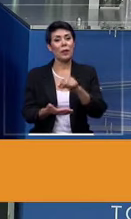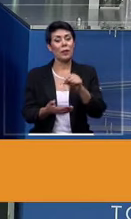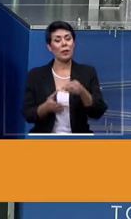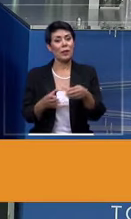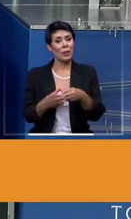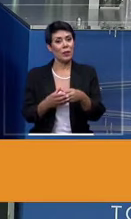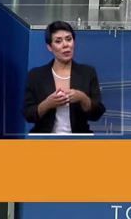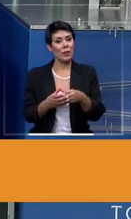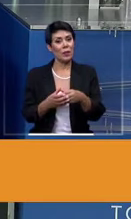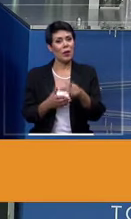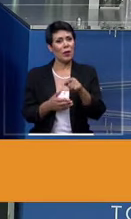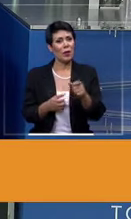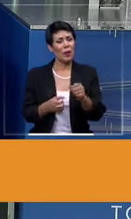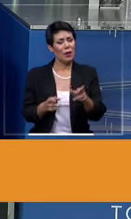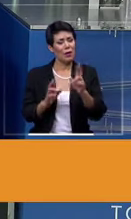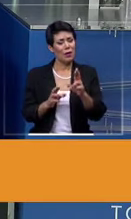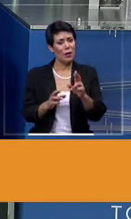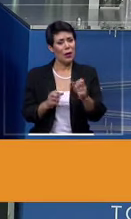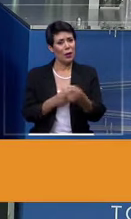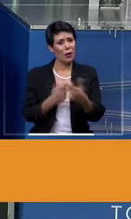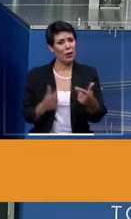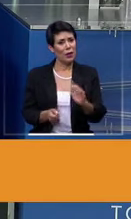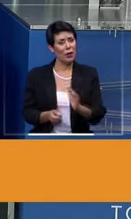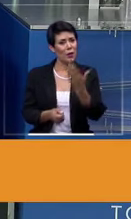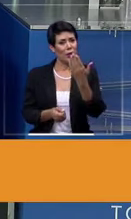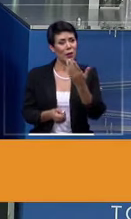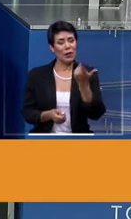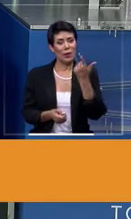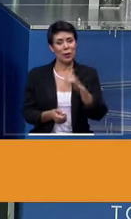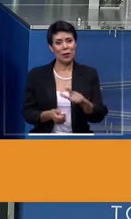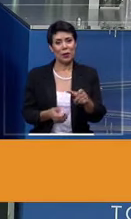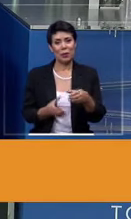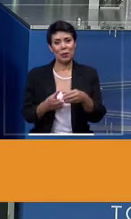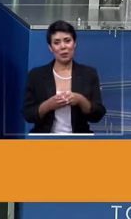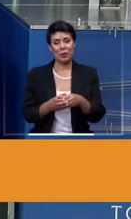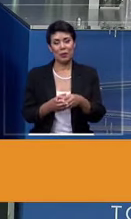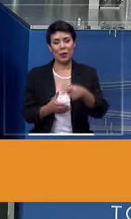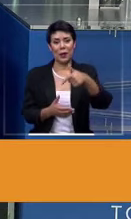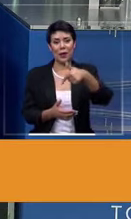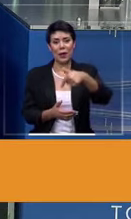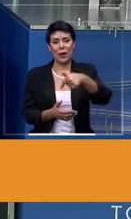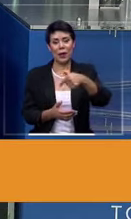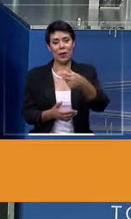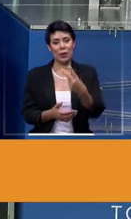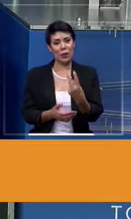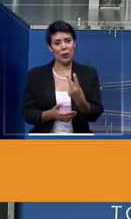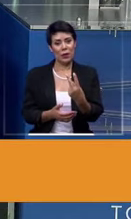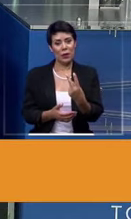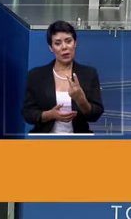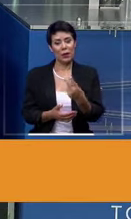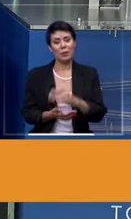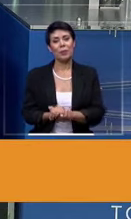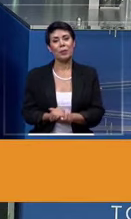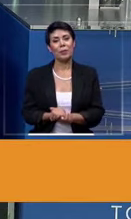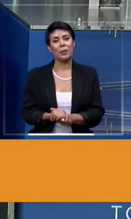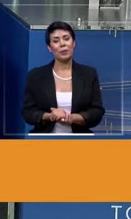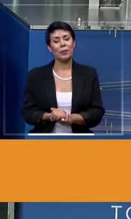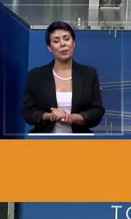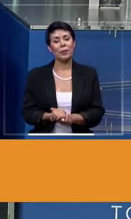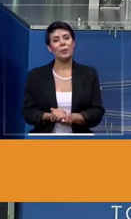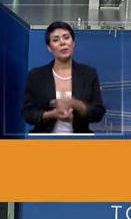Você chamando. A sorte chegando. Bola amarela número 72.